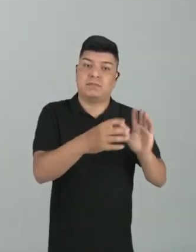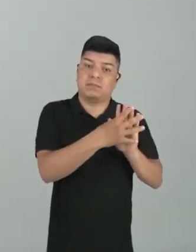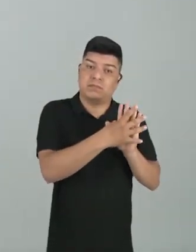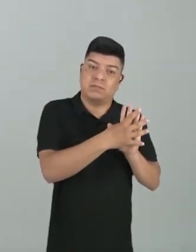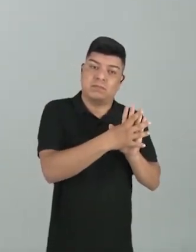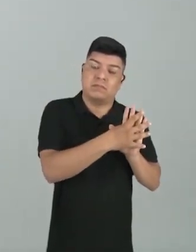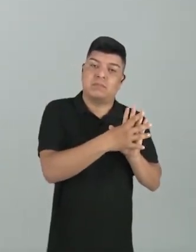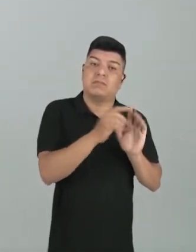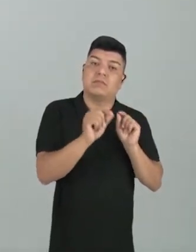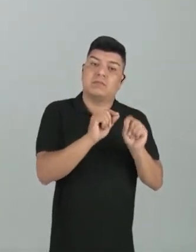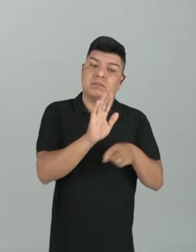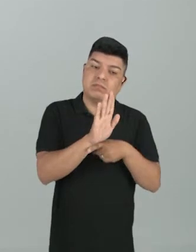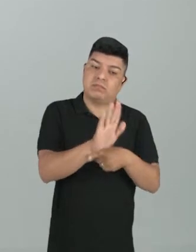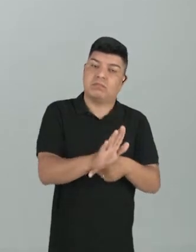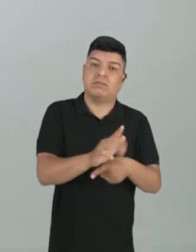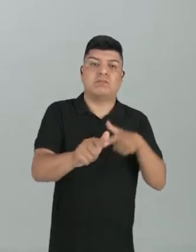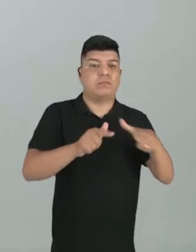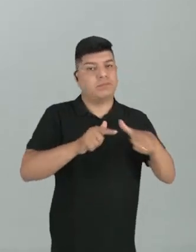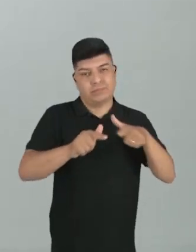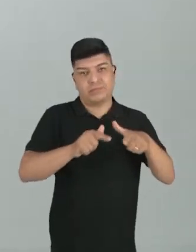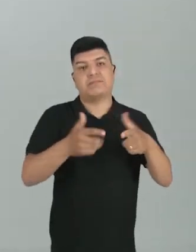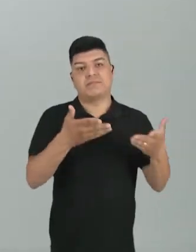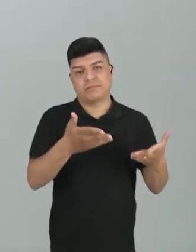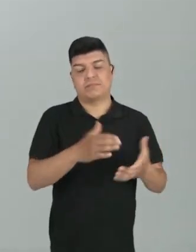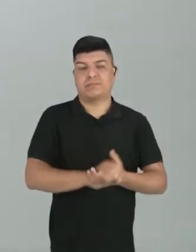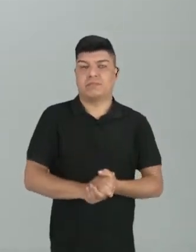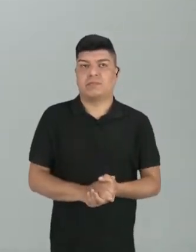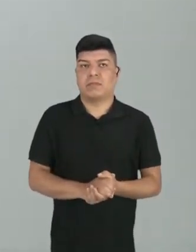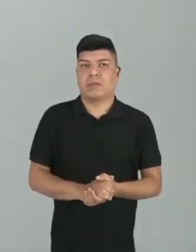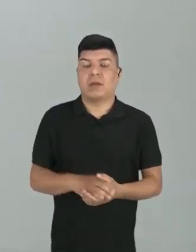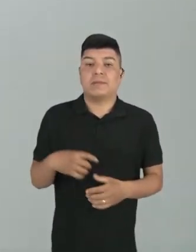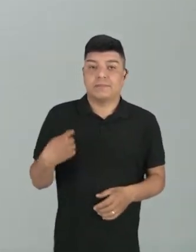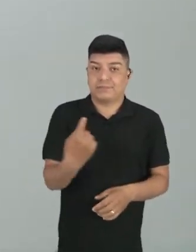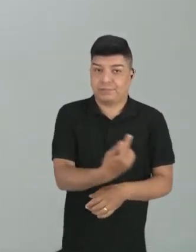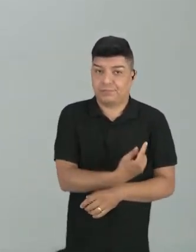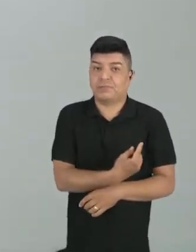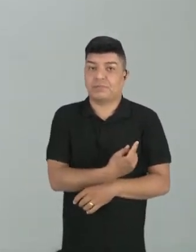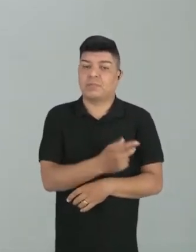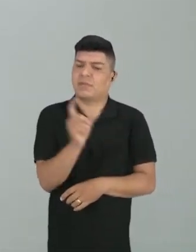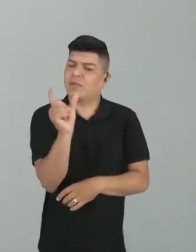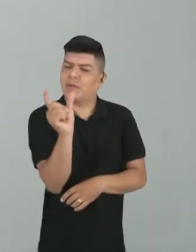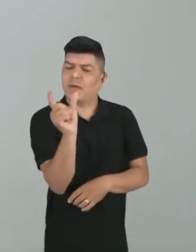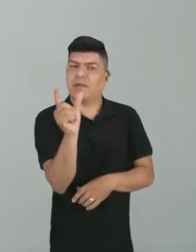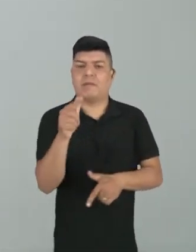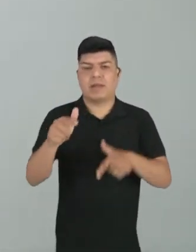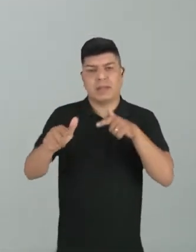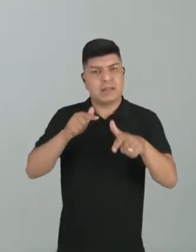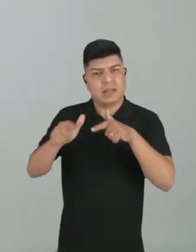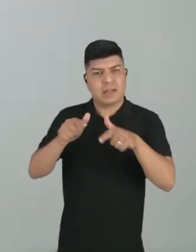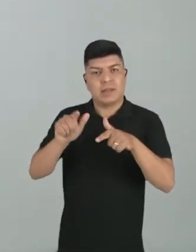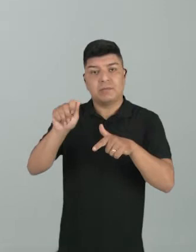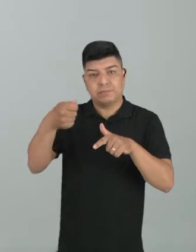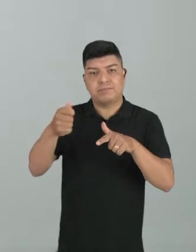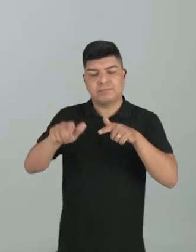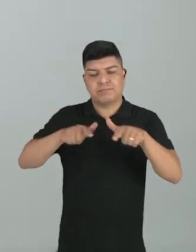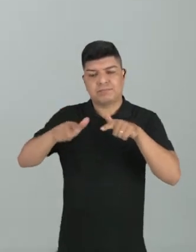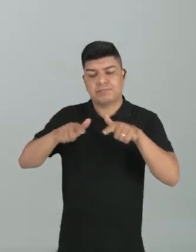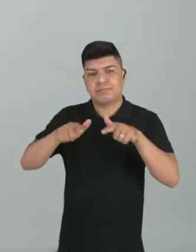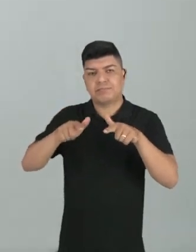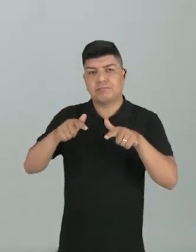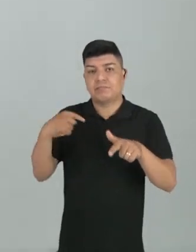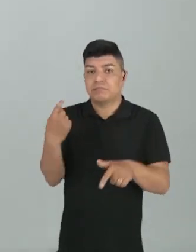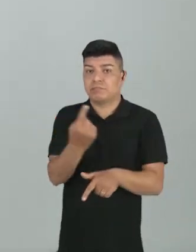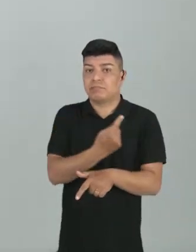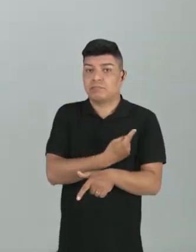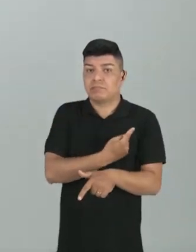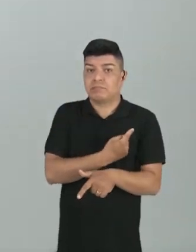representando? Justamente os trabalhadores. Mas quando nós mencionamos a palavra trabalhadores, nós ainda não